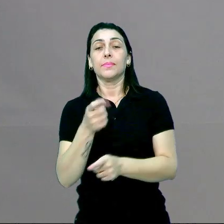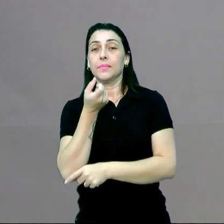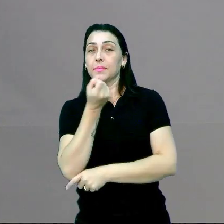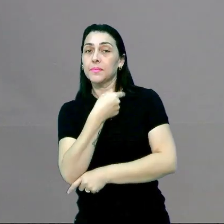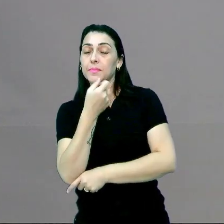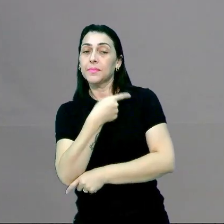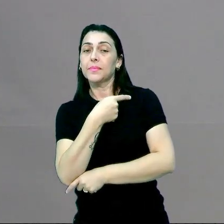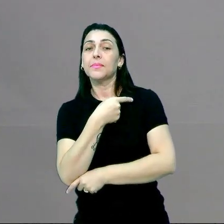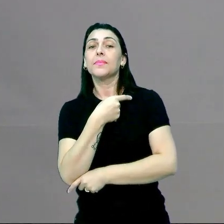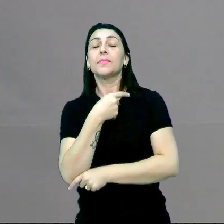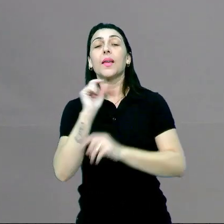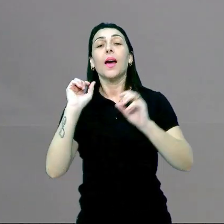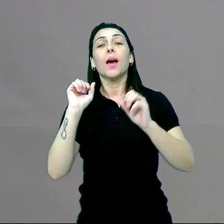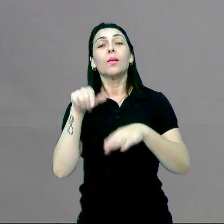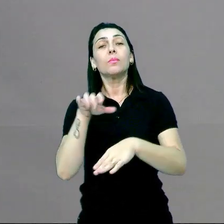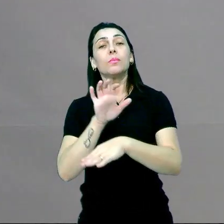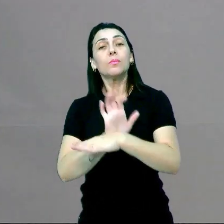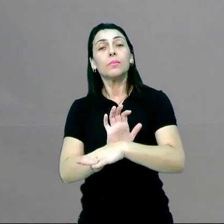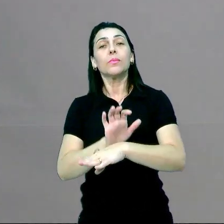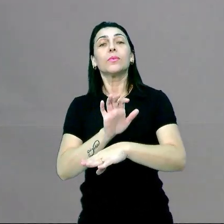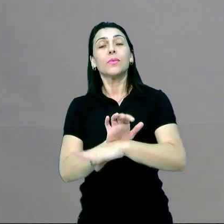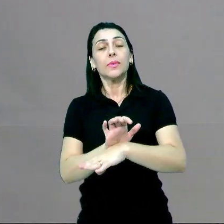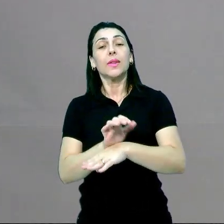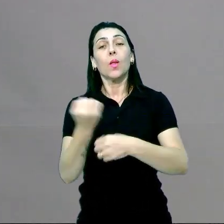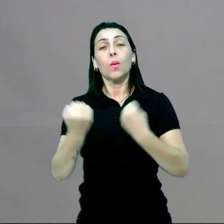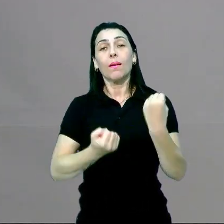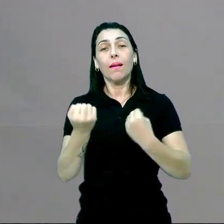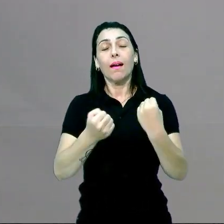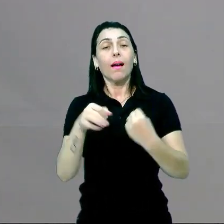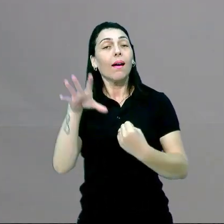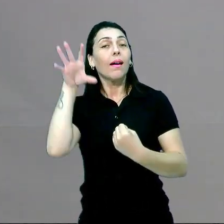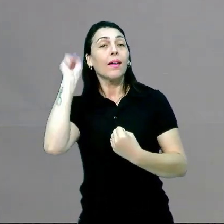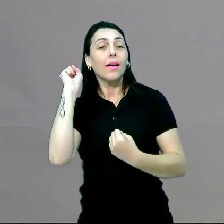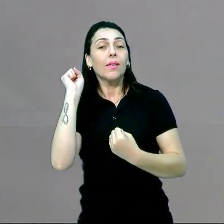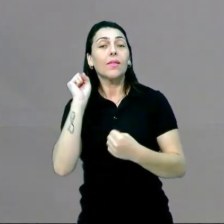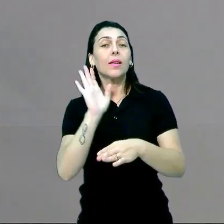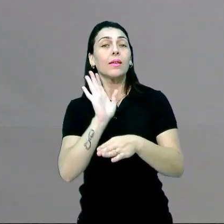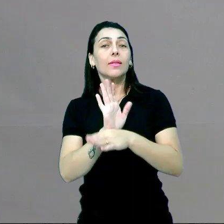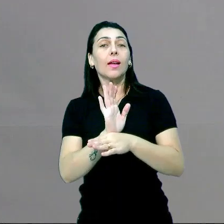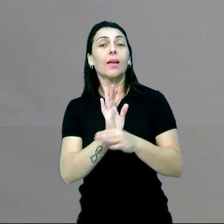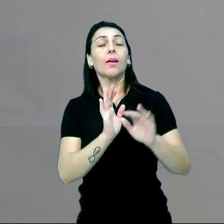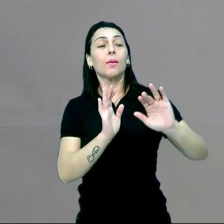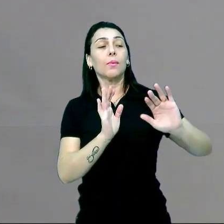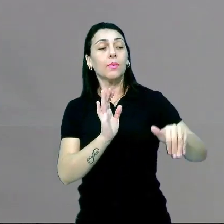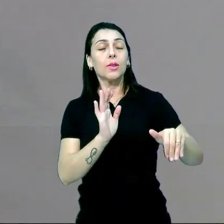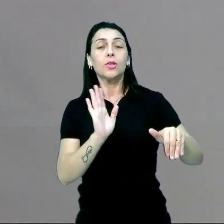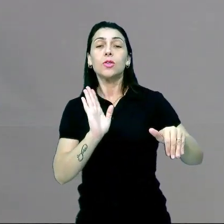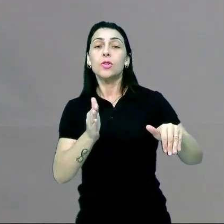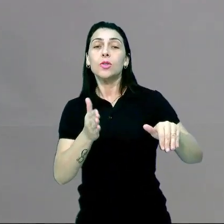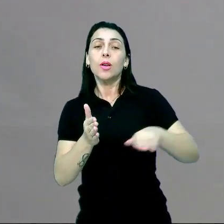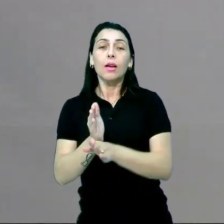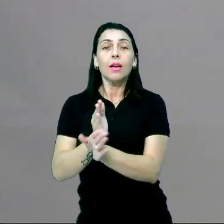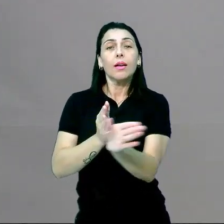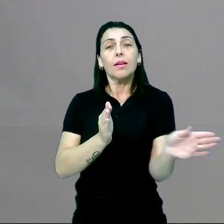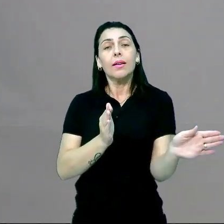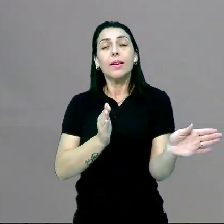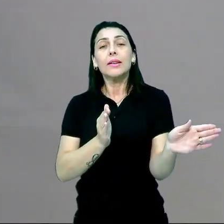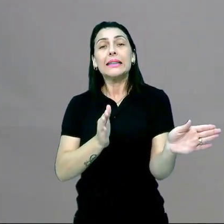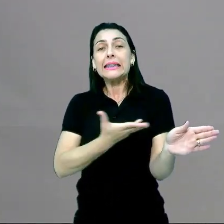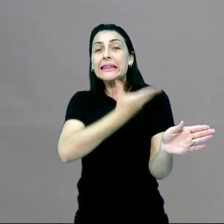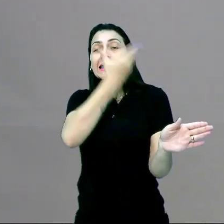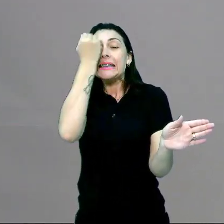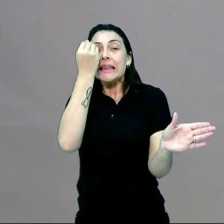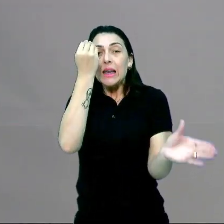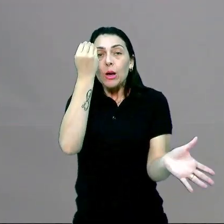Engraçado, gente, que a questão da buzina é interessante. Às vezes, você está dando um pisca e aí você já entrou na rua e aí você